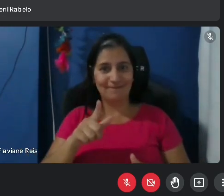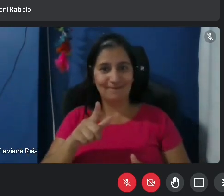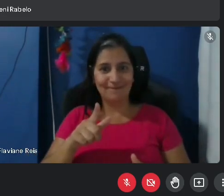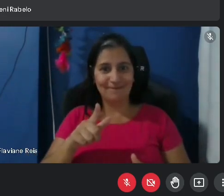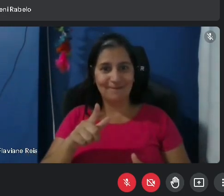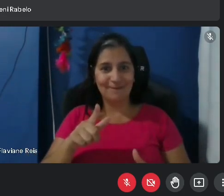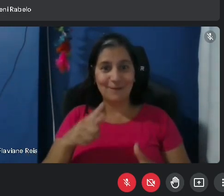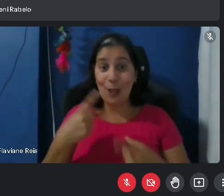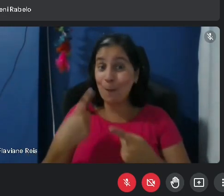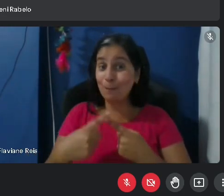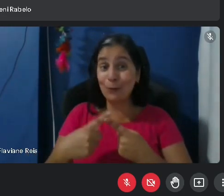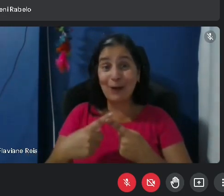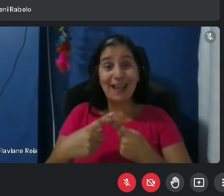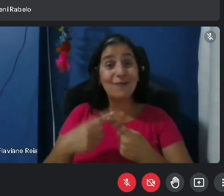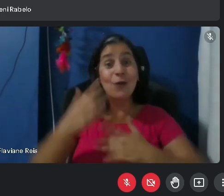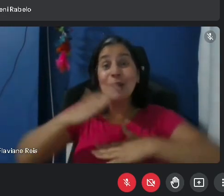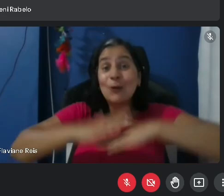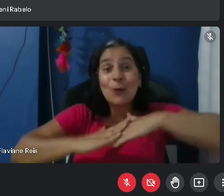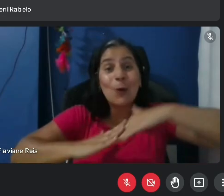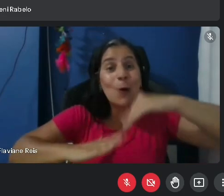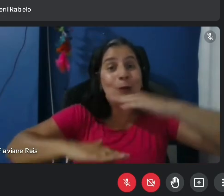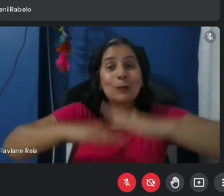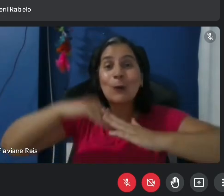algumas conquistas.